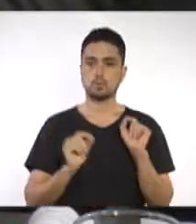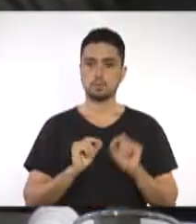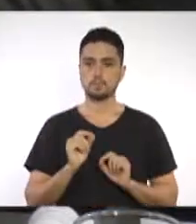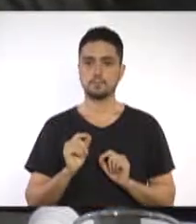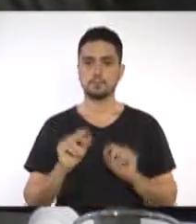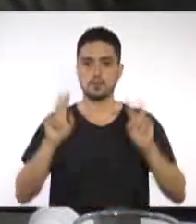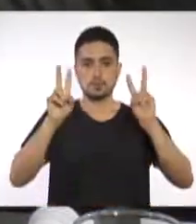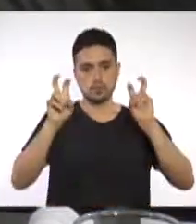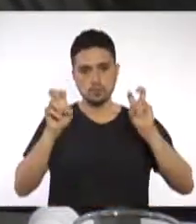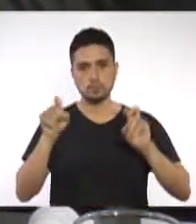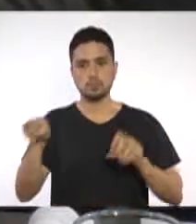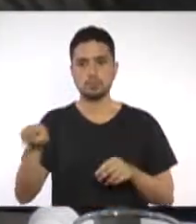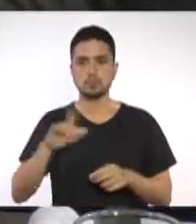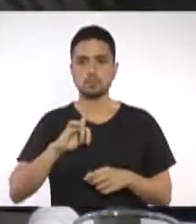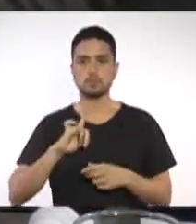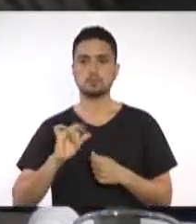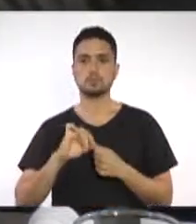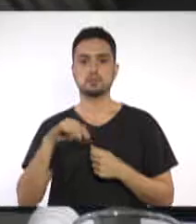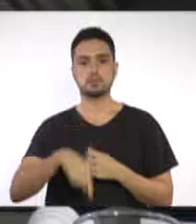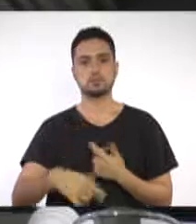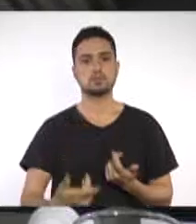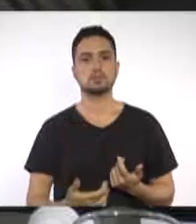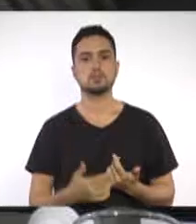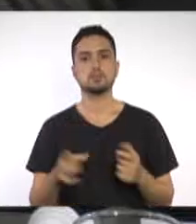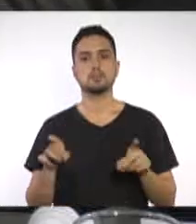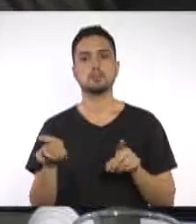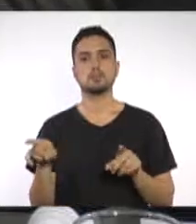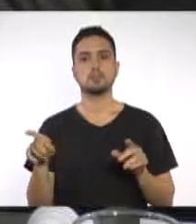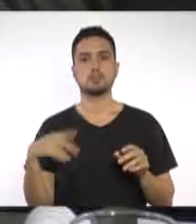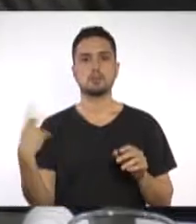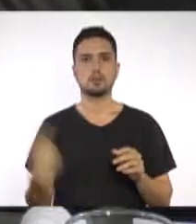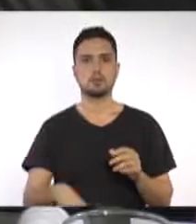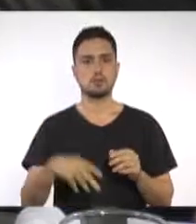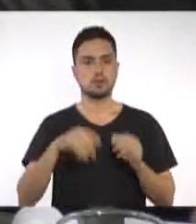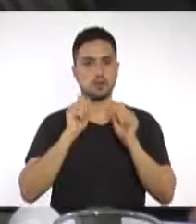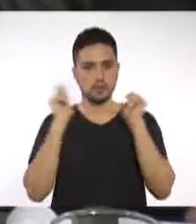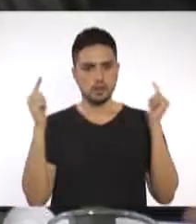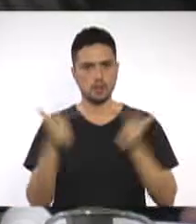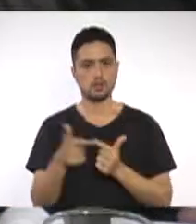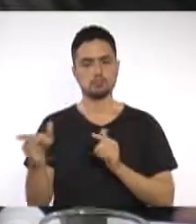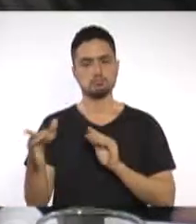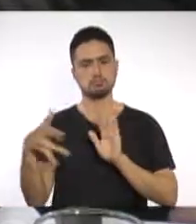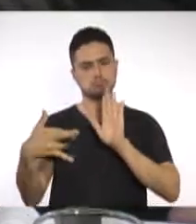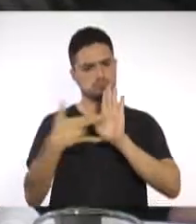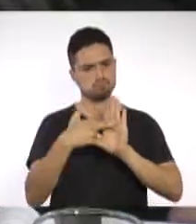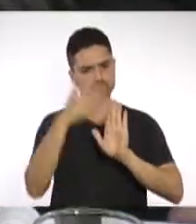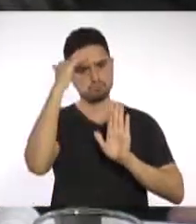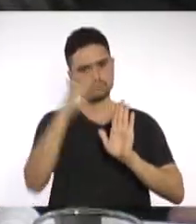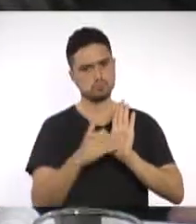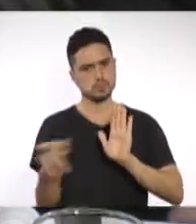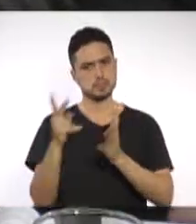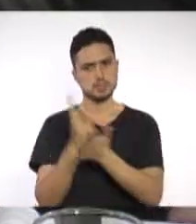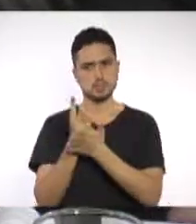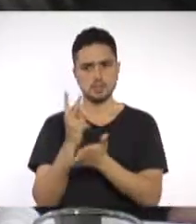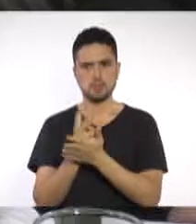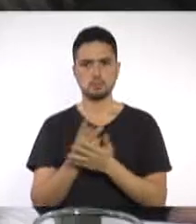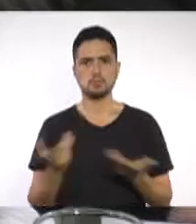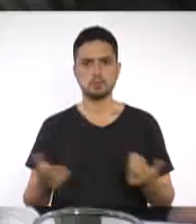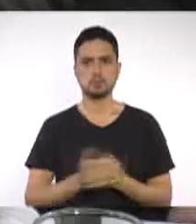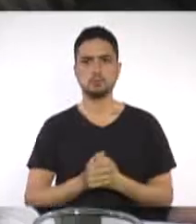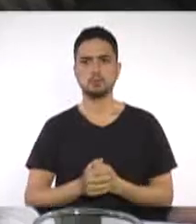Excelência tem sido e é o decano da casa, um grande regimentalista. Então, eu gostaria de registrar, na mesma